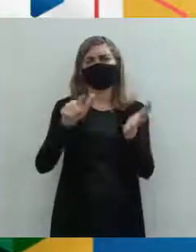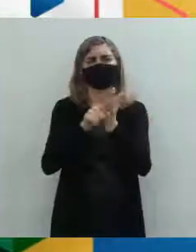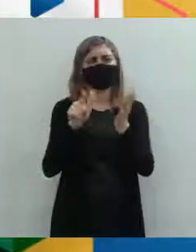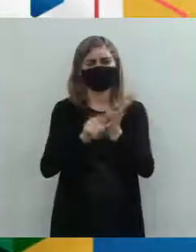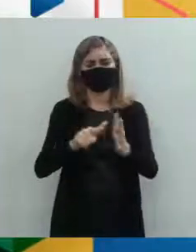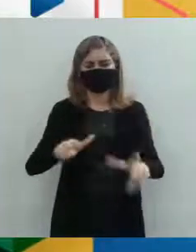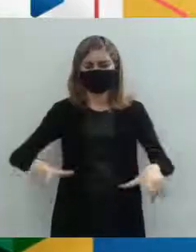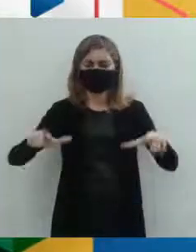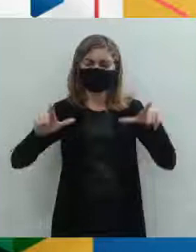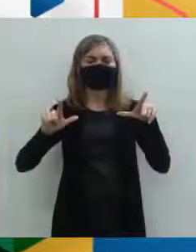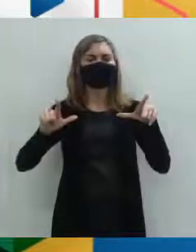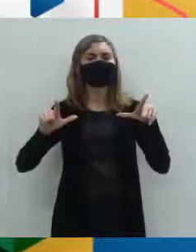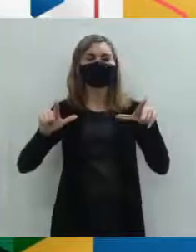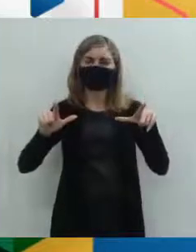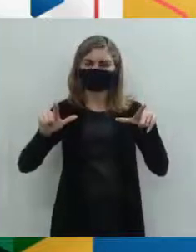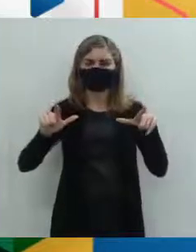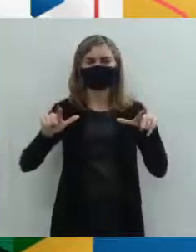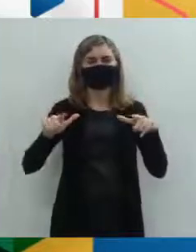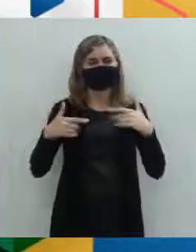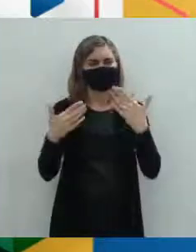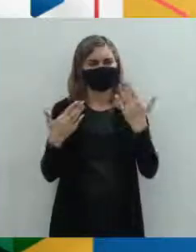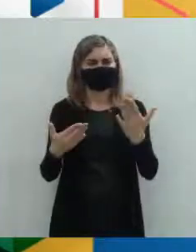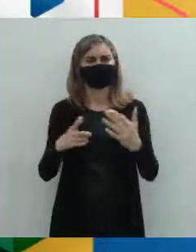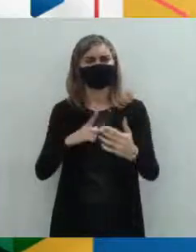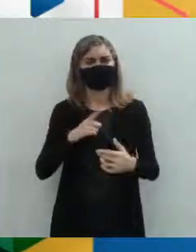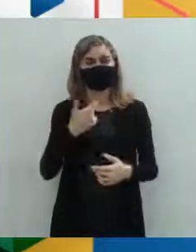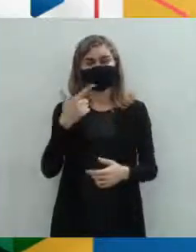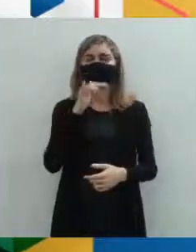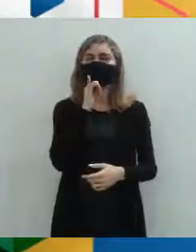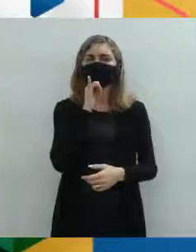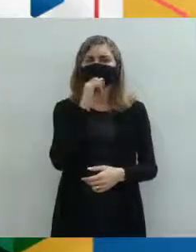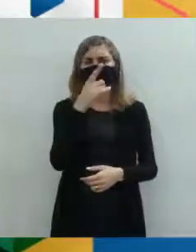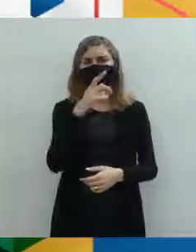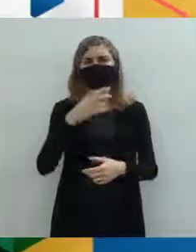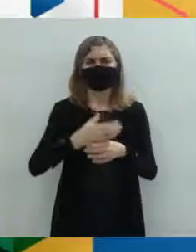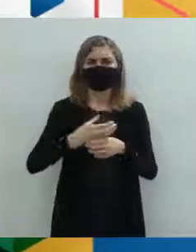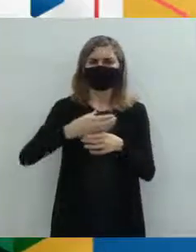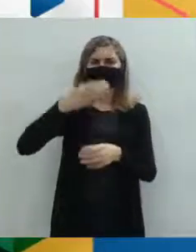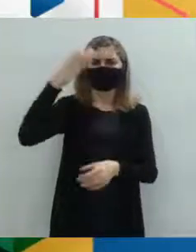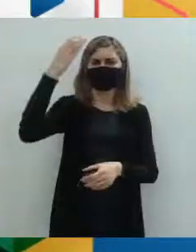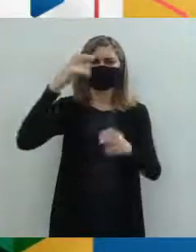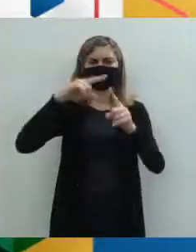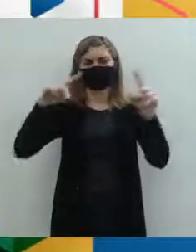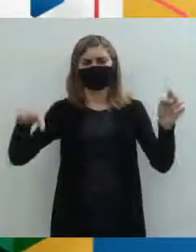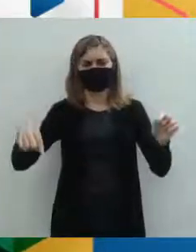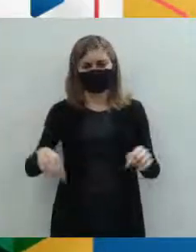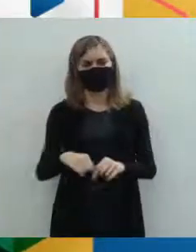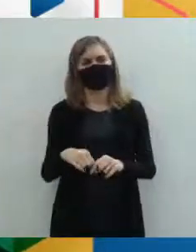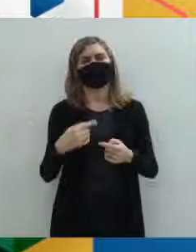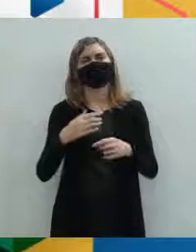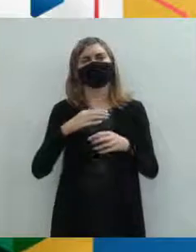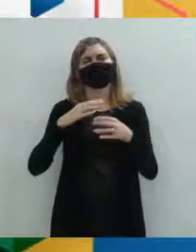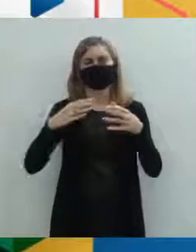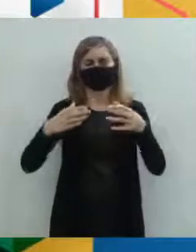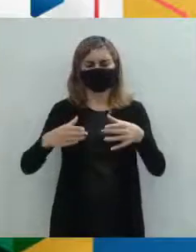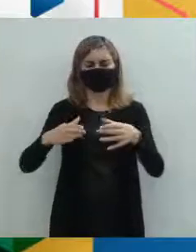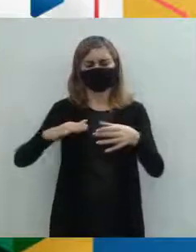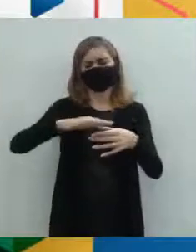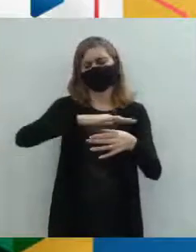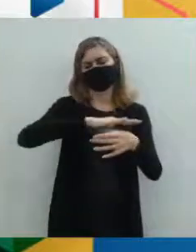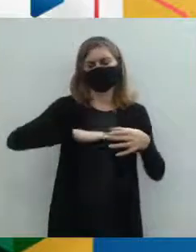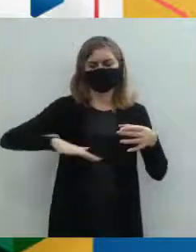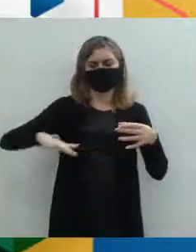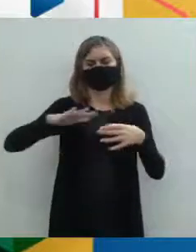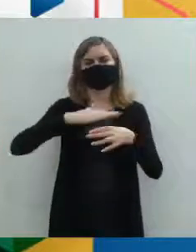papel, certo? Então aí a gente tem outro exemplo do cilindro, né, iluminado. Você vê que a parte de cima do cilindro está